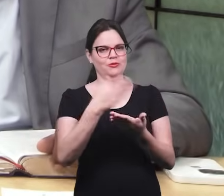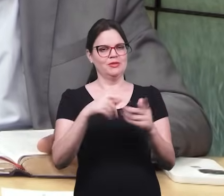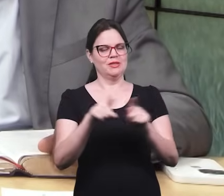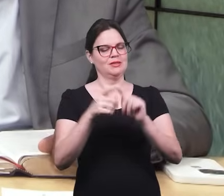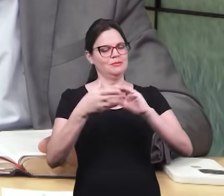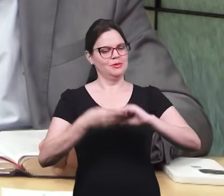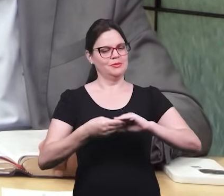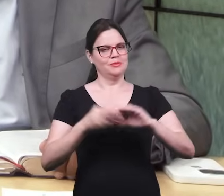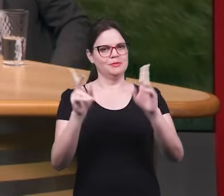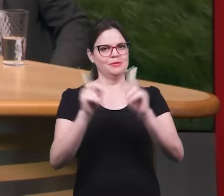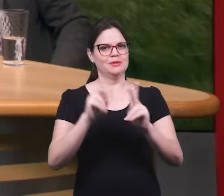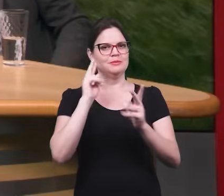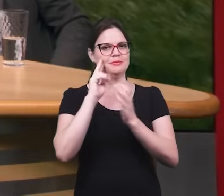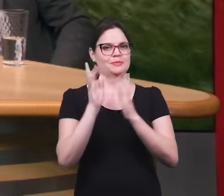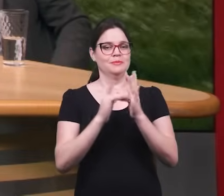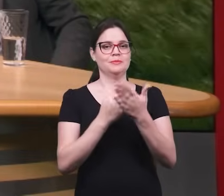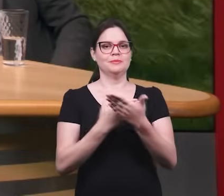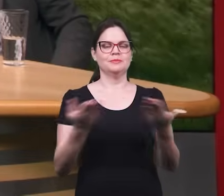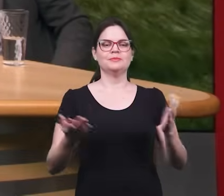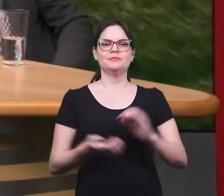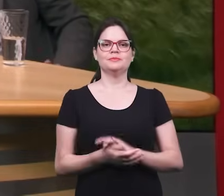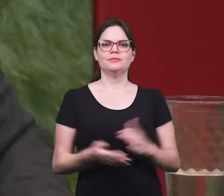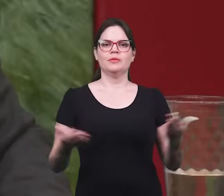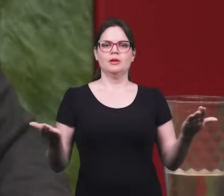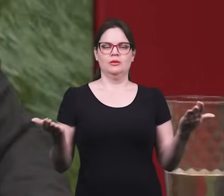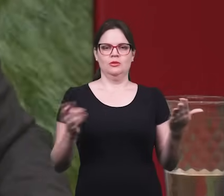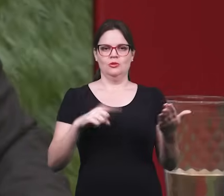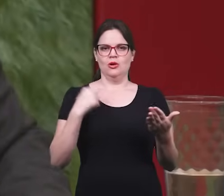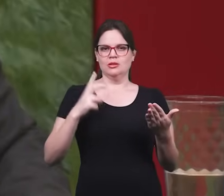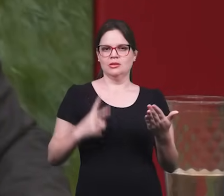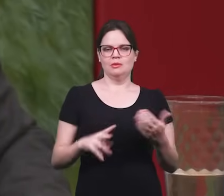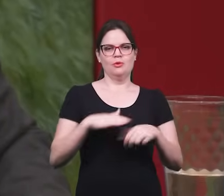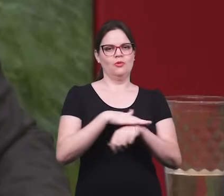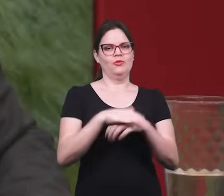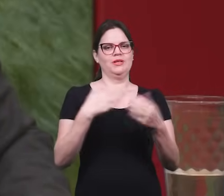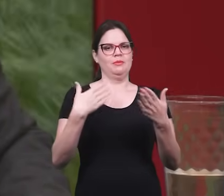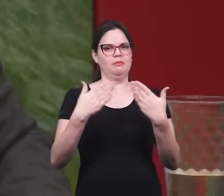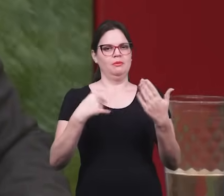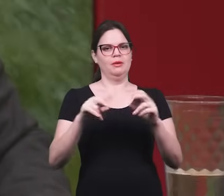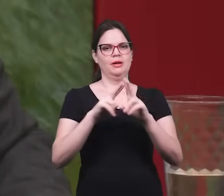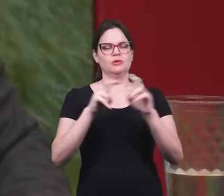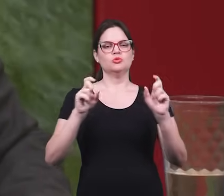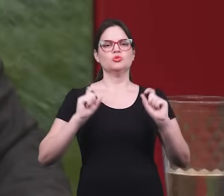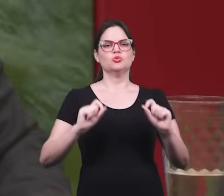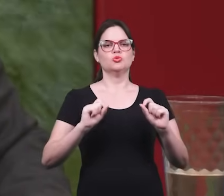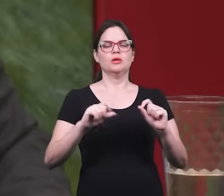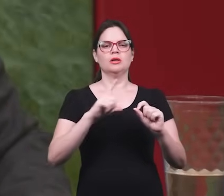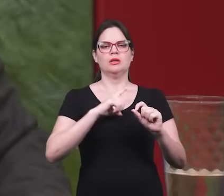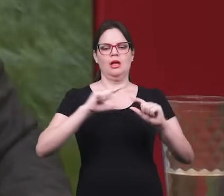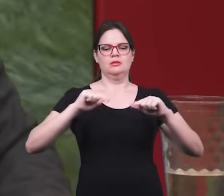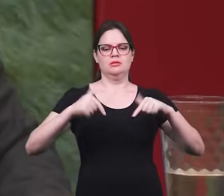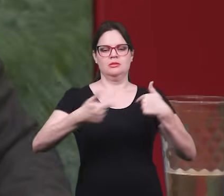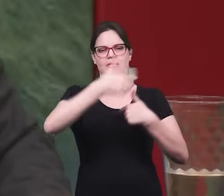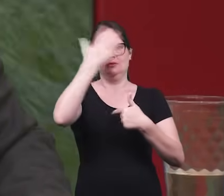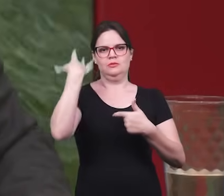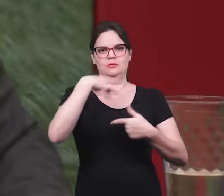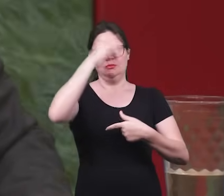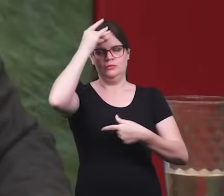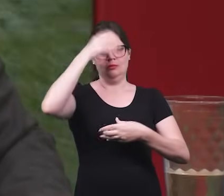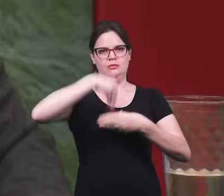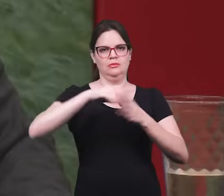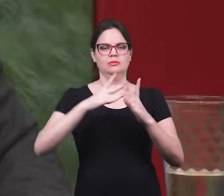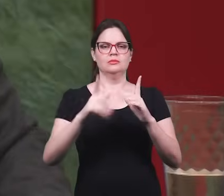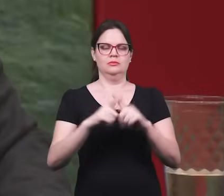também a paz do Senhor queridos bem nós temos abordado no programa de pastor para pastor aquilo que é ação do Espírito Santo na